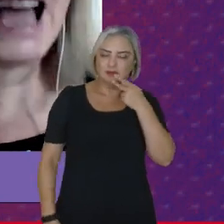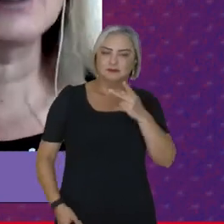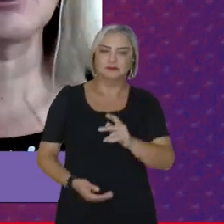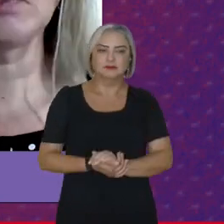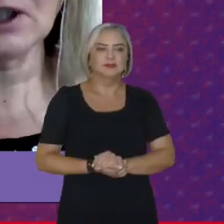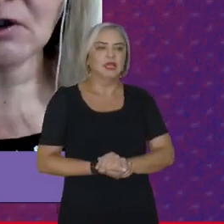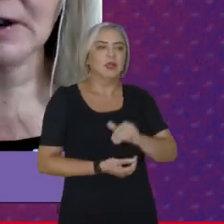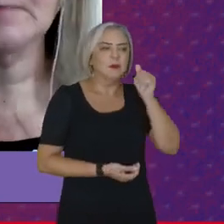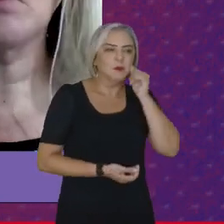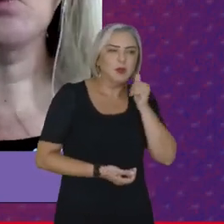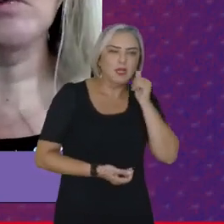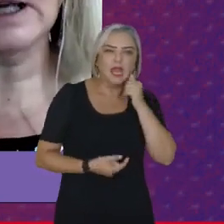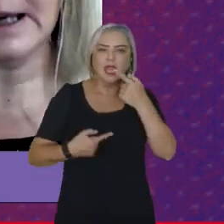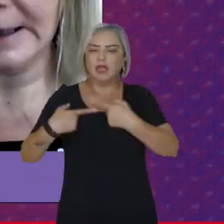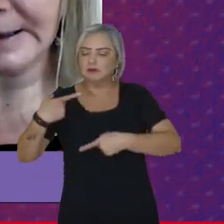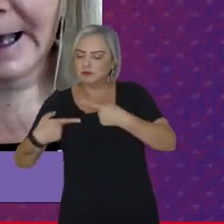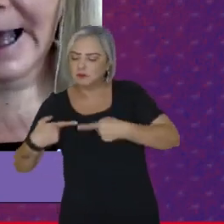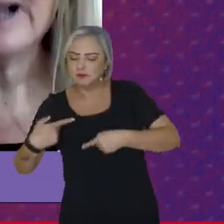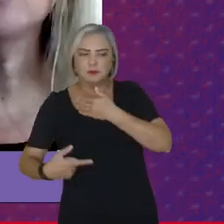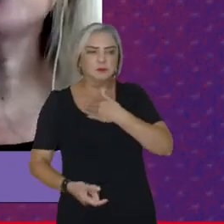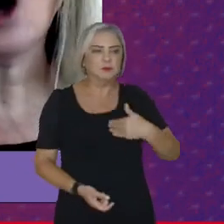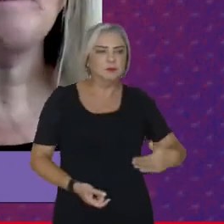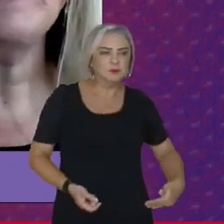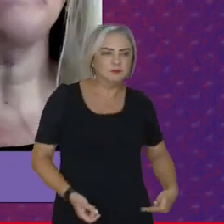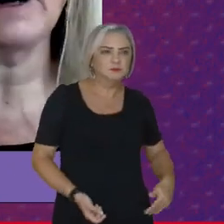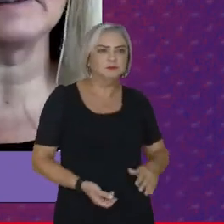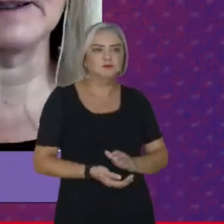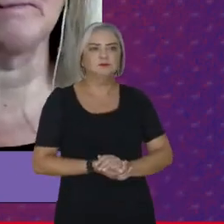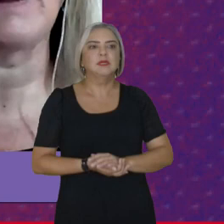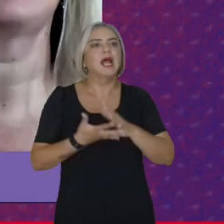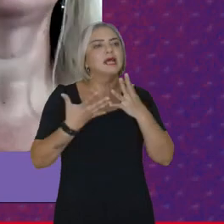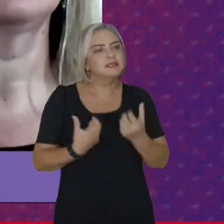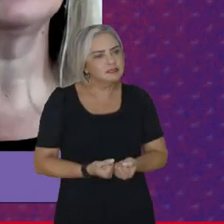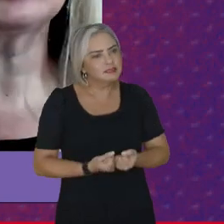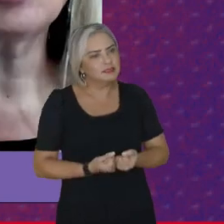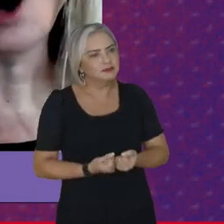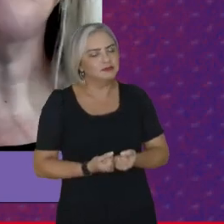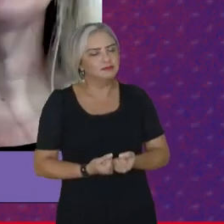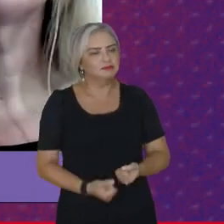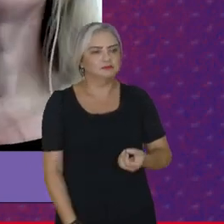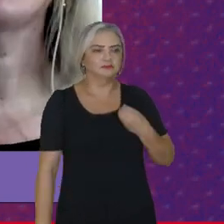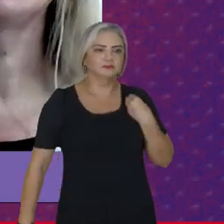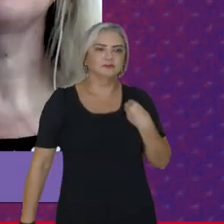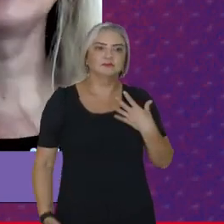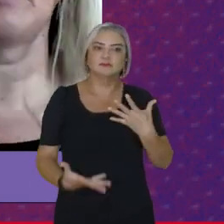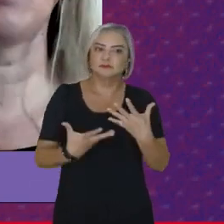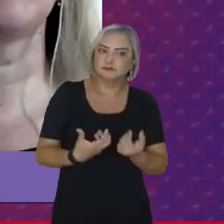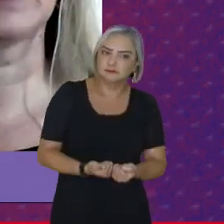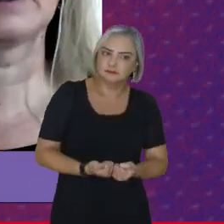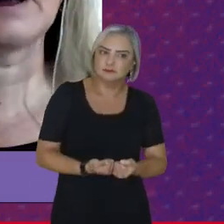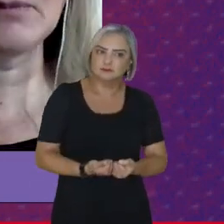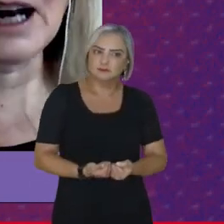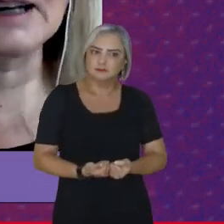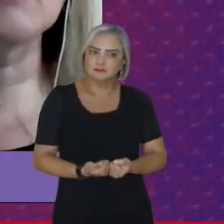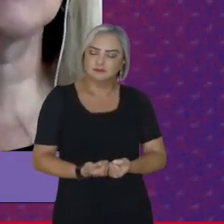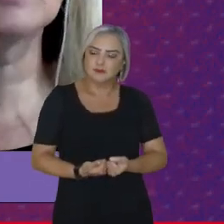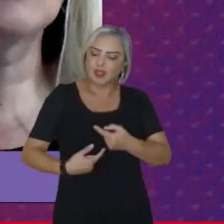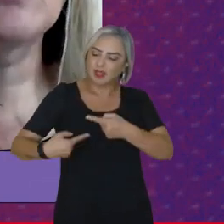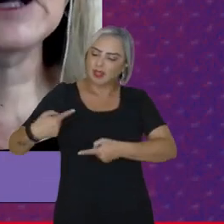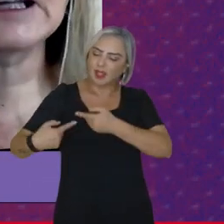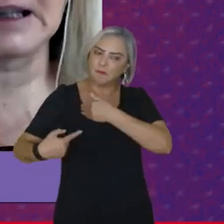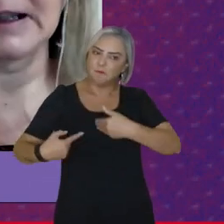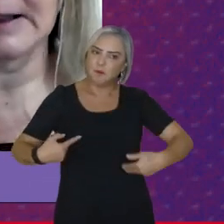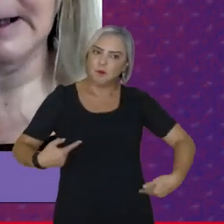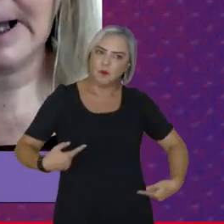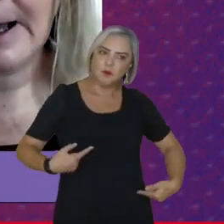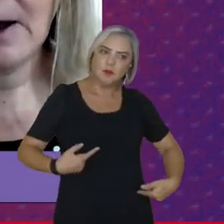de mulheres, de políticas públicas, é top participar, top estar na vida pública, que a mulher